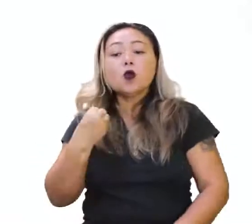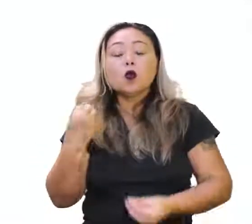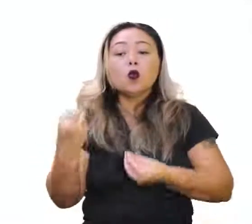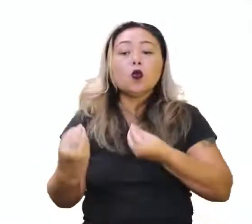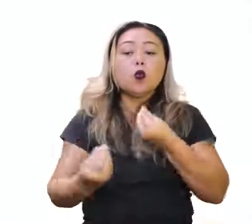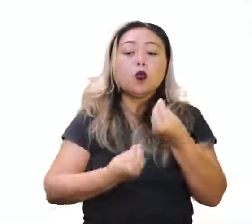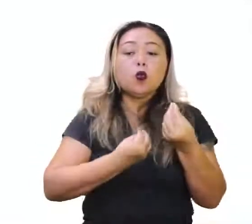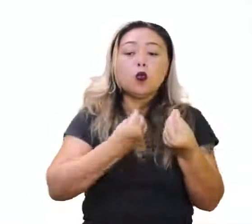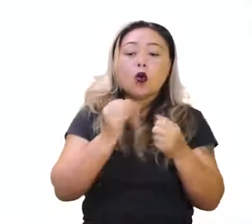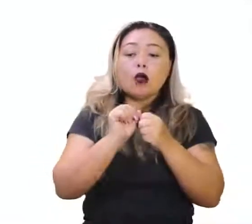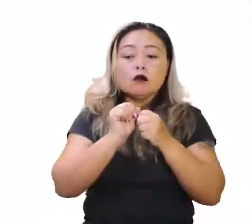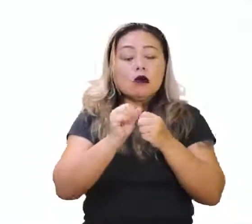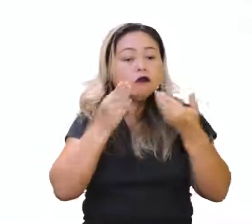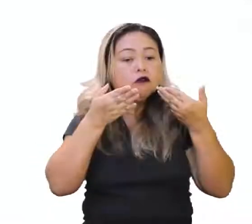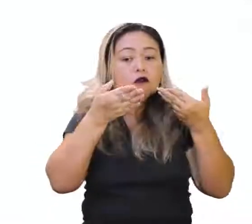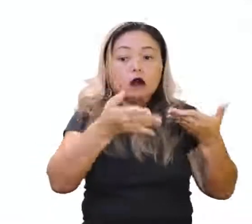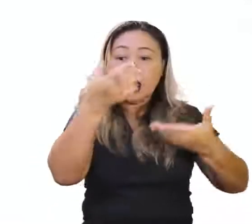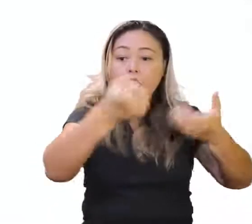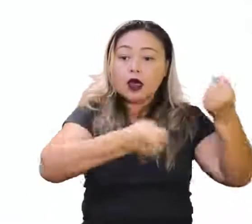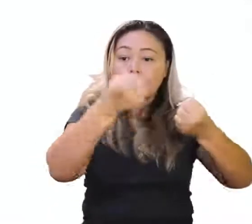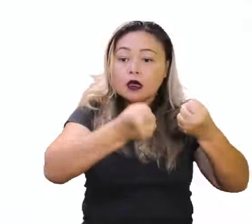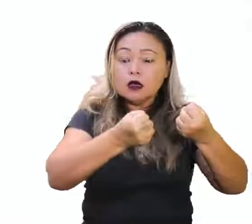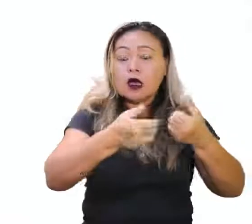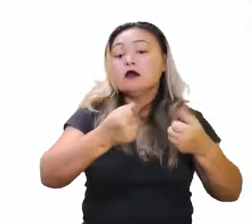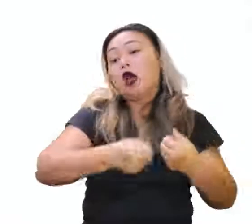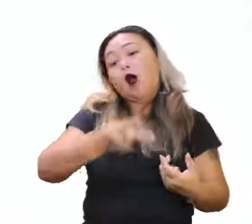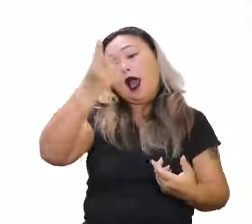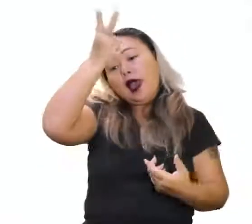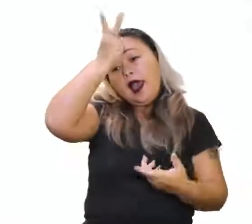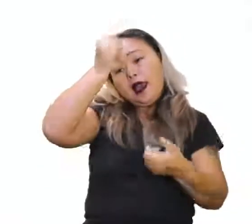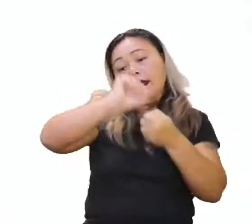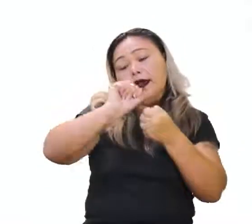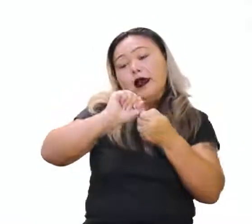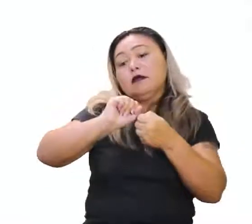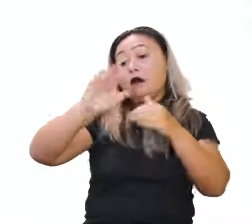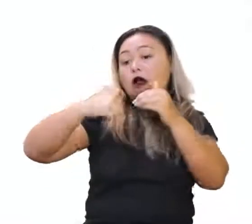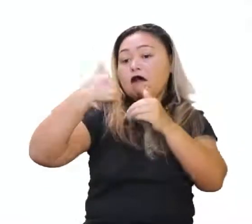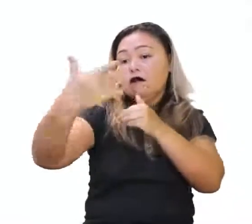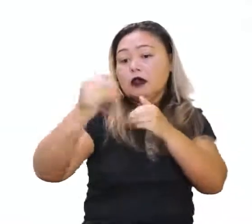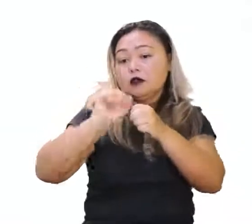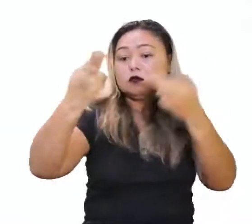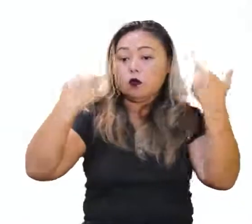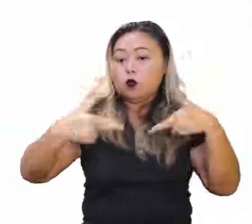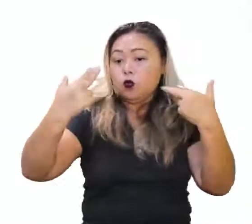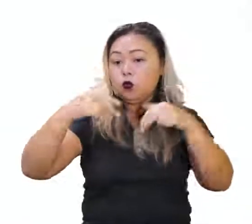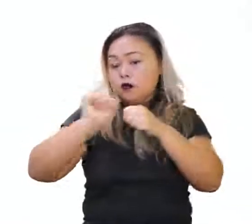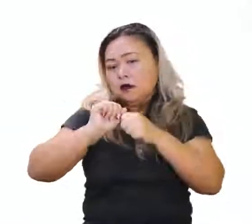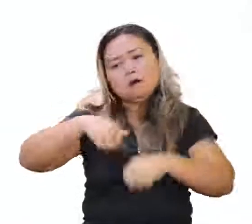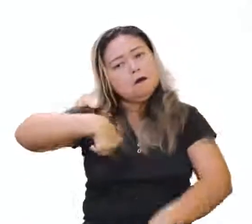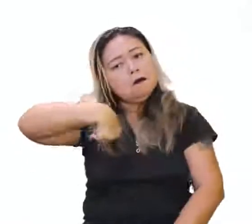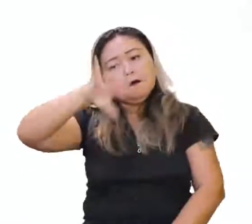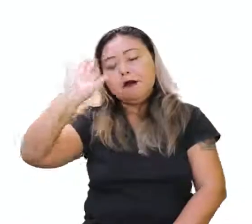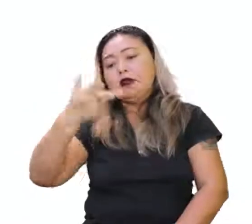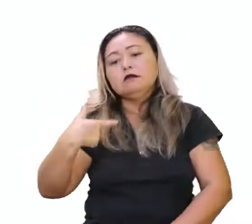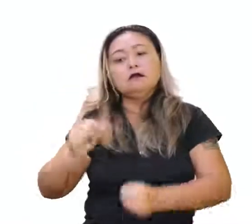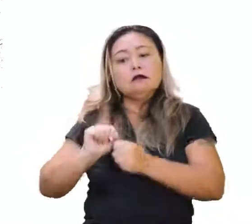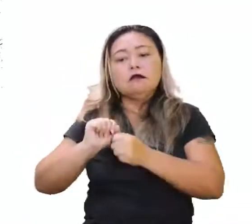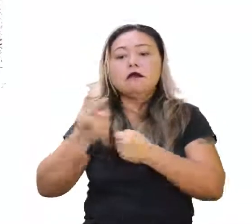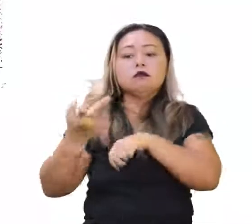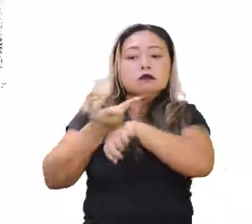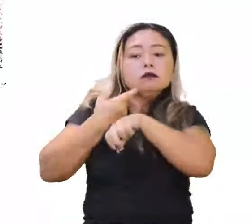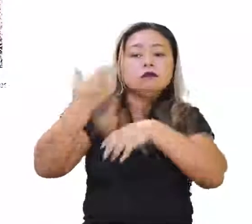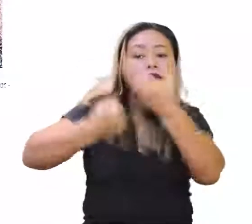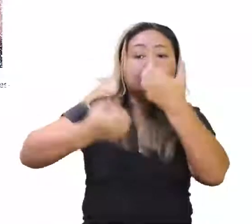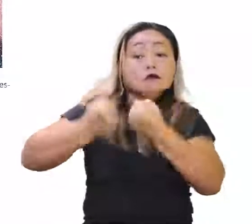posição de produção leiteira, as cabras estão na frente também das ovinas, tá? São as bem mais procuradas.